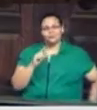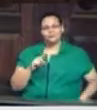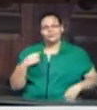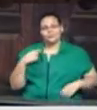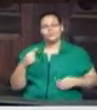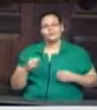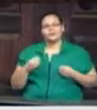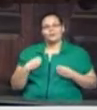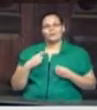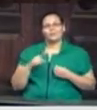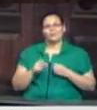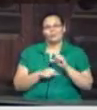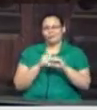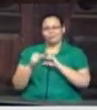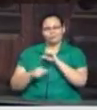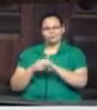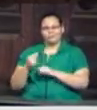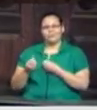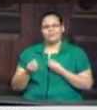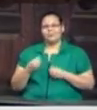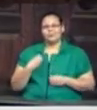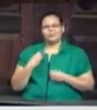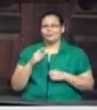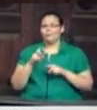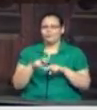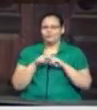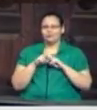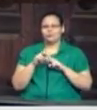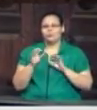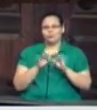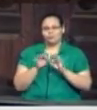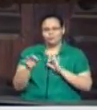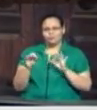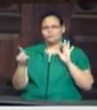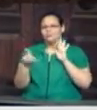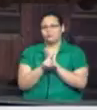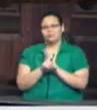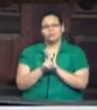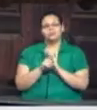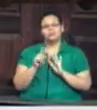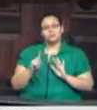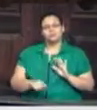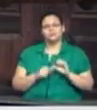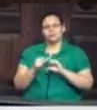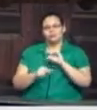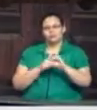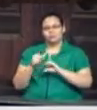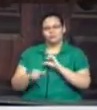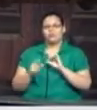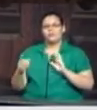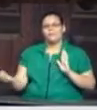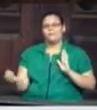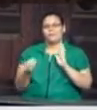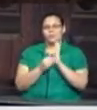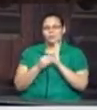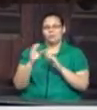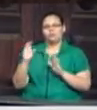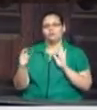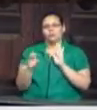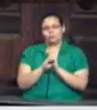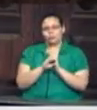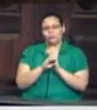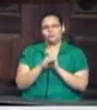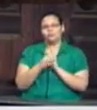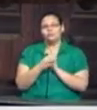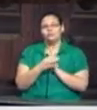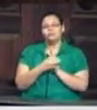destinação modificada por projeto de lei. Tem que ter sua destinação modificada por emenda constitucional.